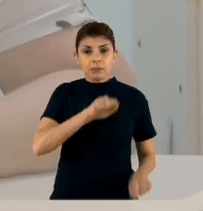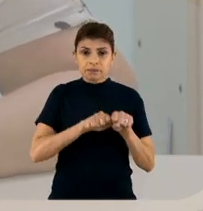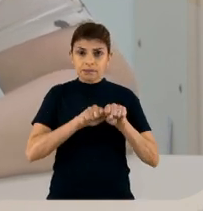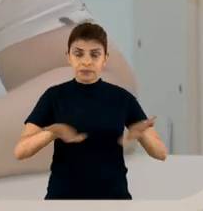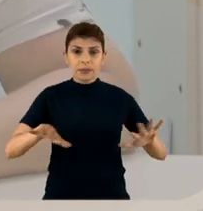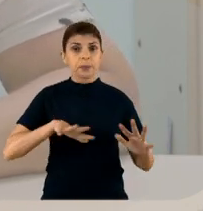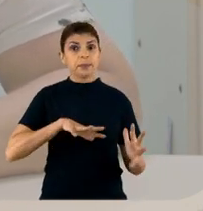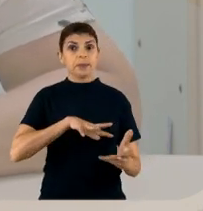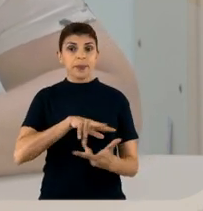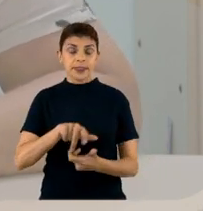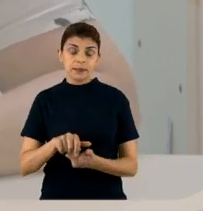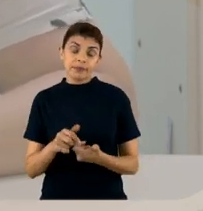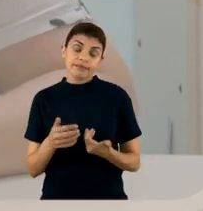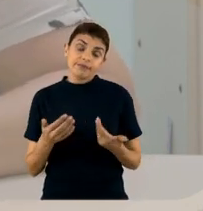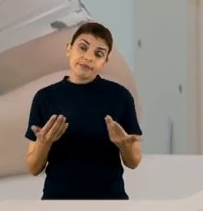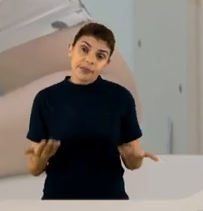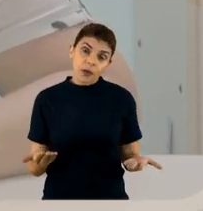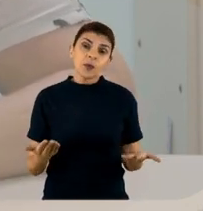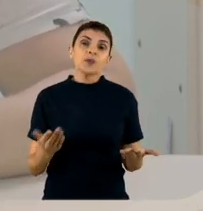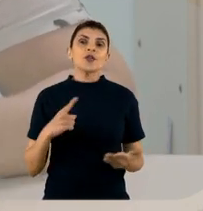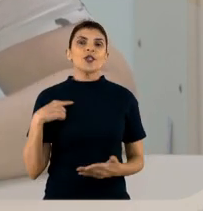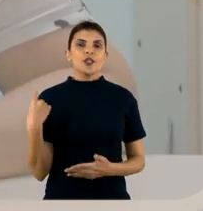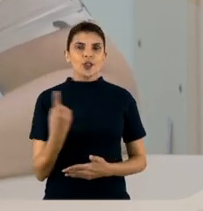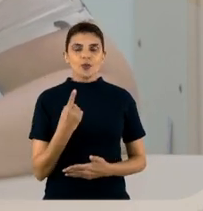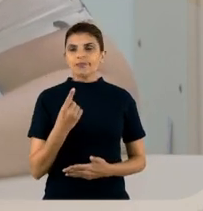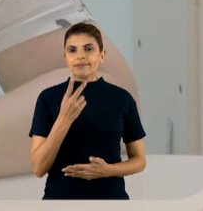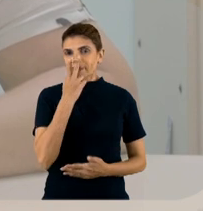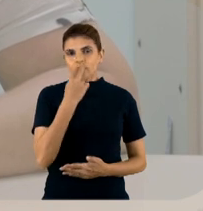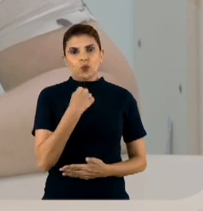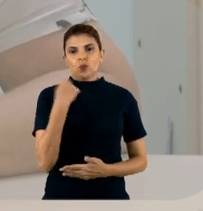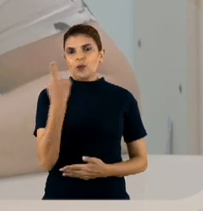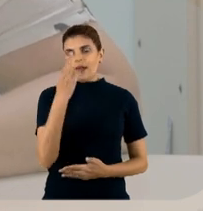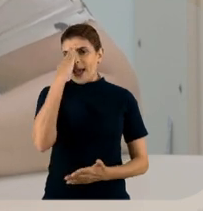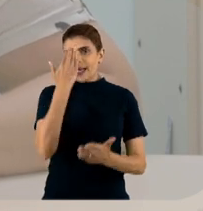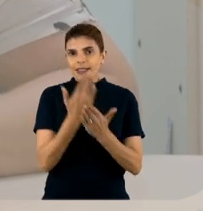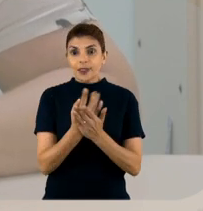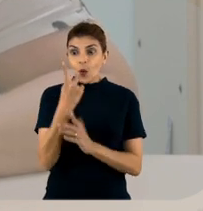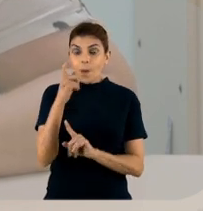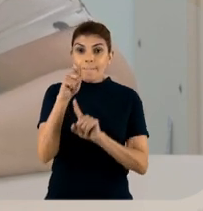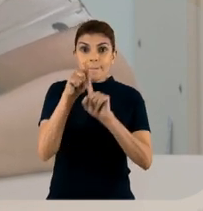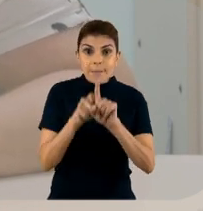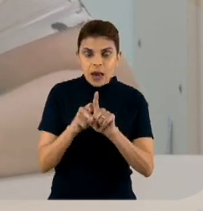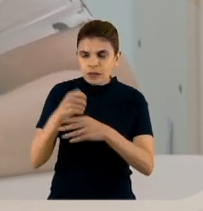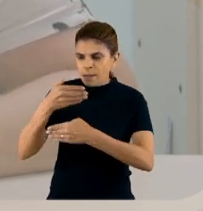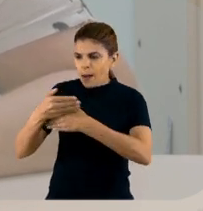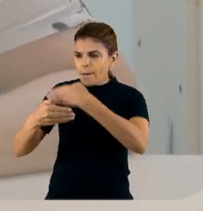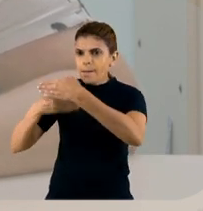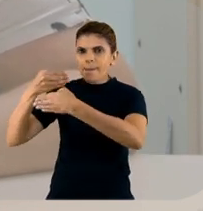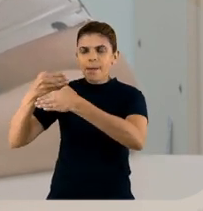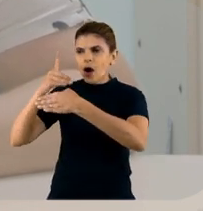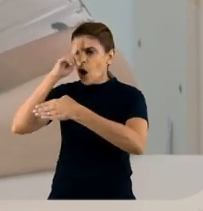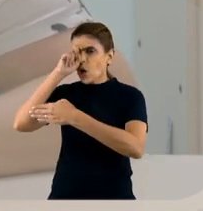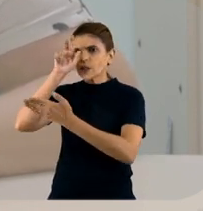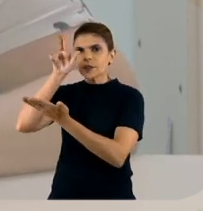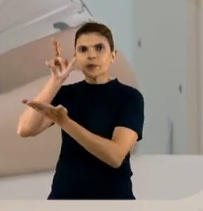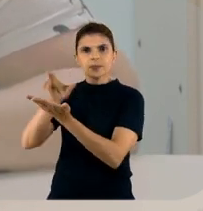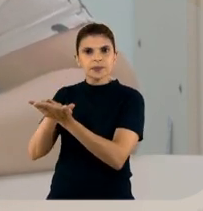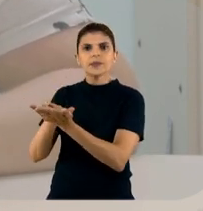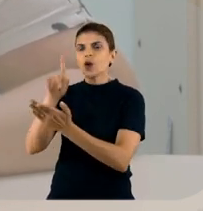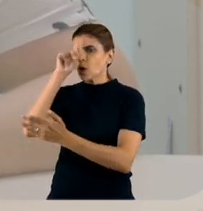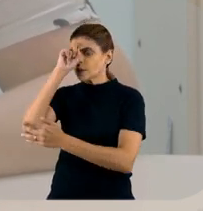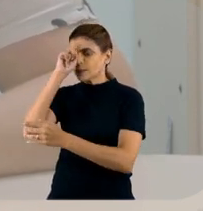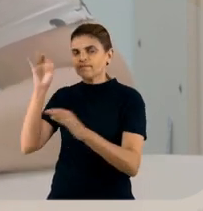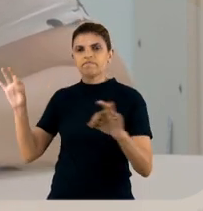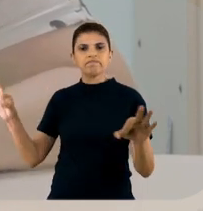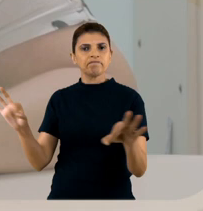a pandemia então Eh pra gente até quase inacreditável que num período de um mês esse hospital já está de pé